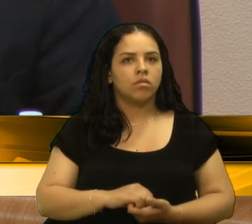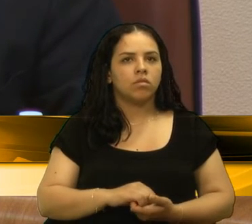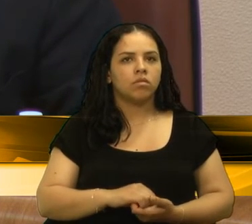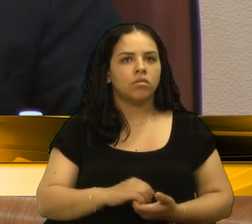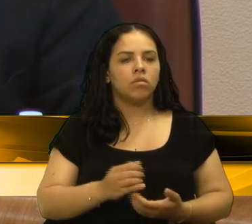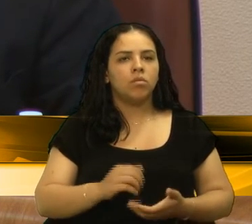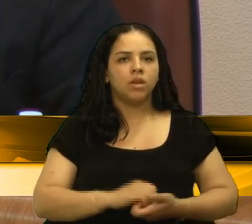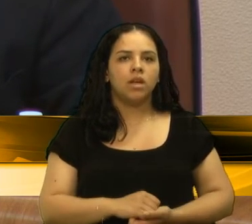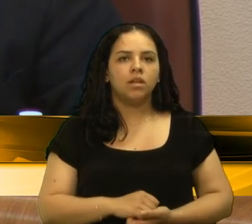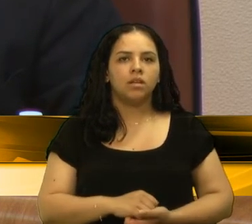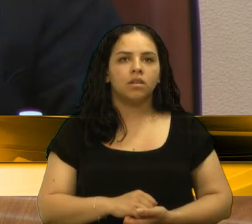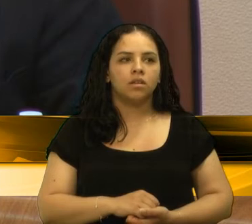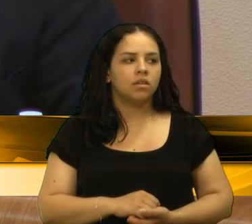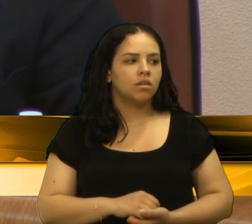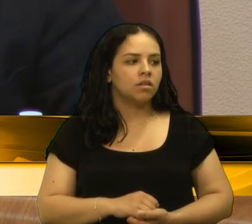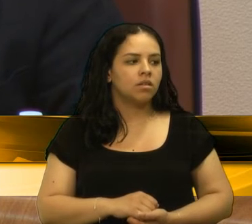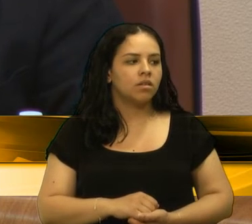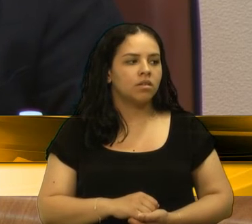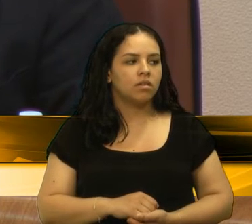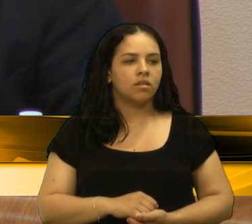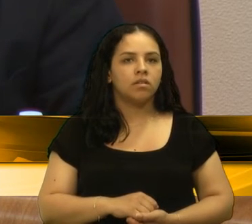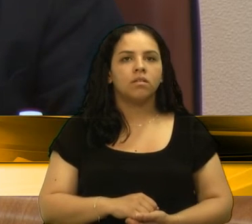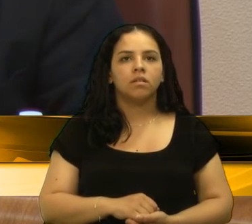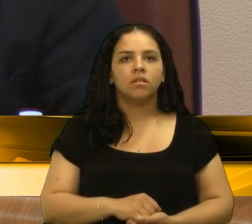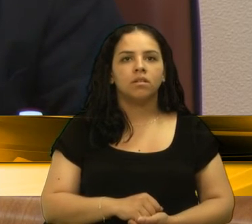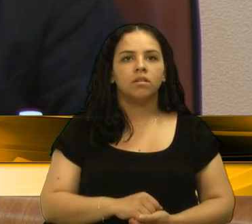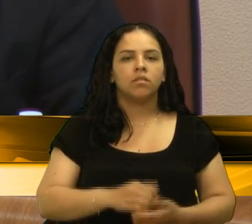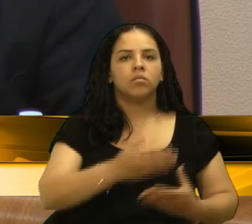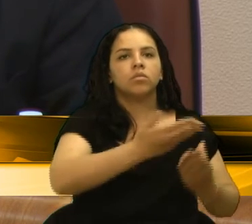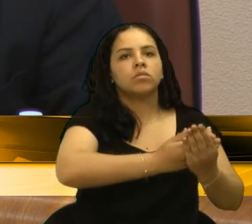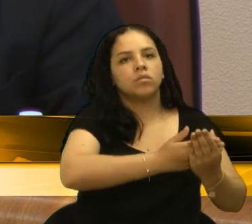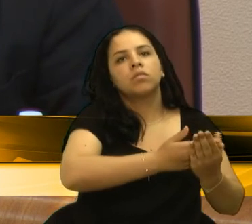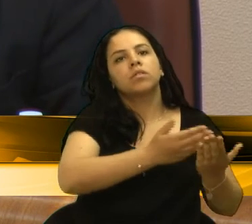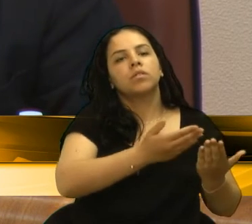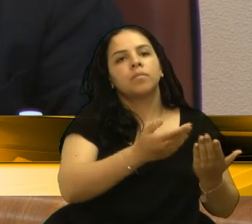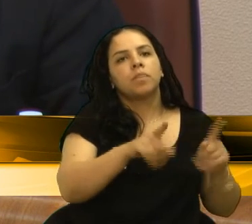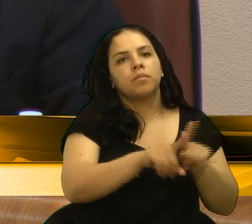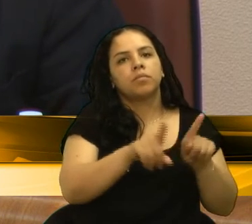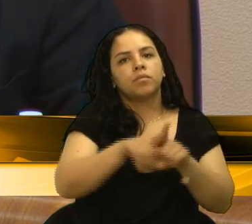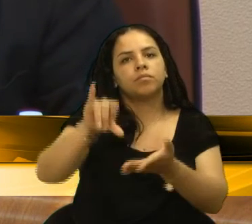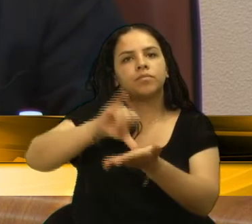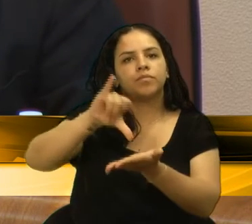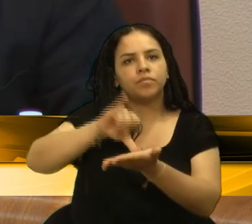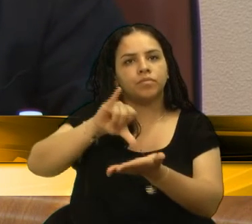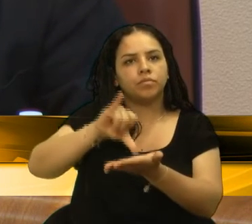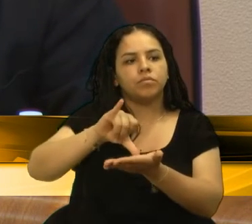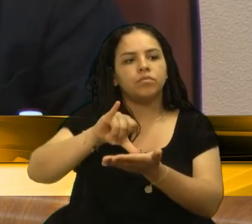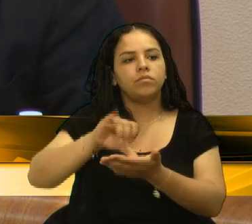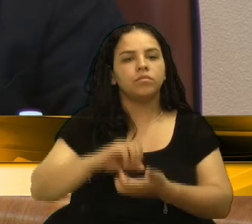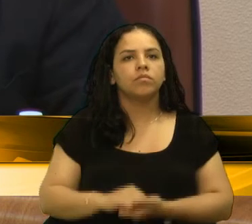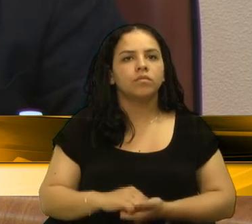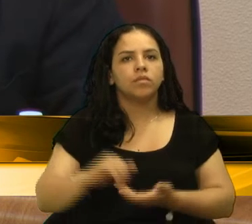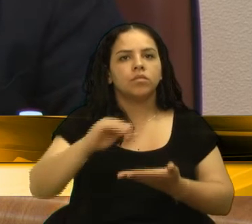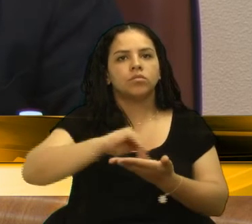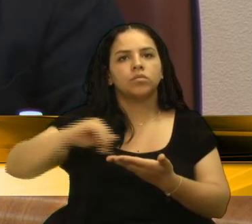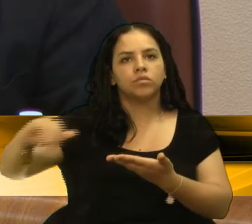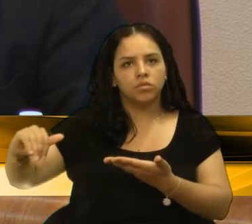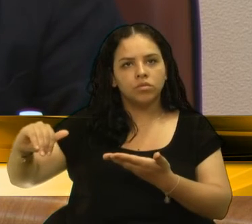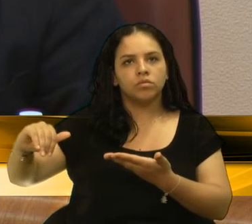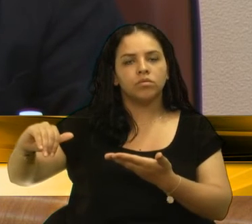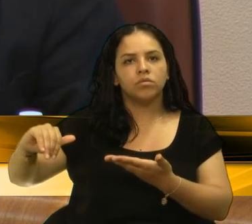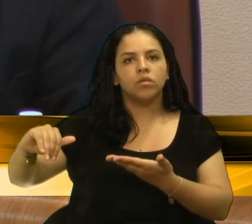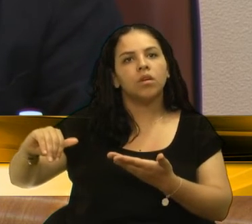protocolado um pedido, e como a gente tinha a previsão de reforma da Praça Dante, a gente estava, então, excluindo como opção de